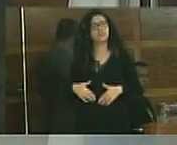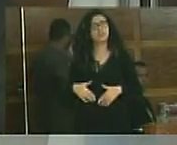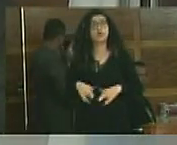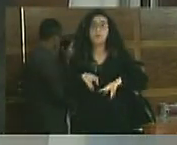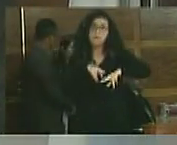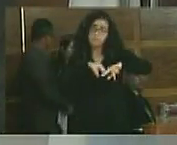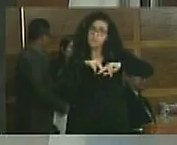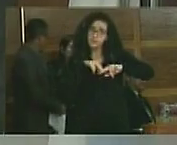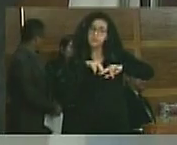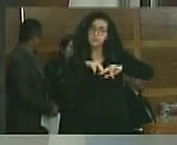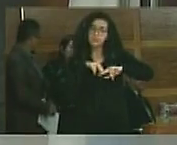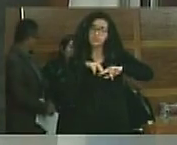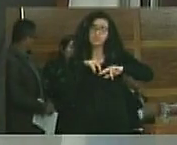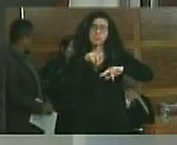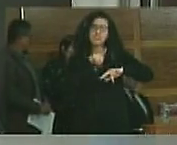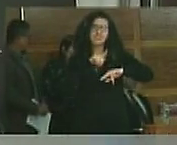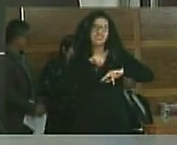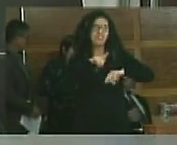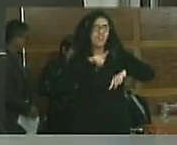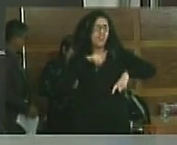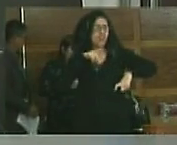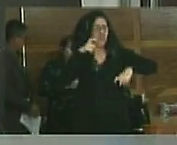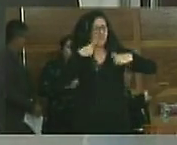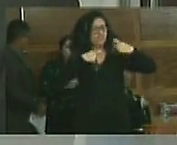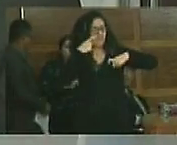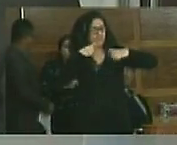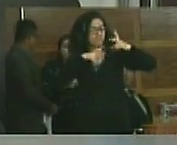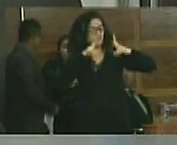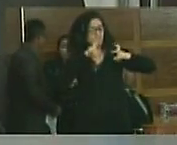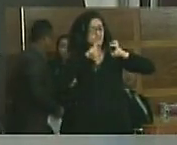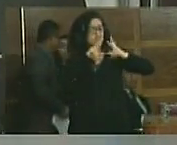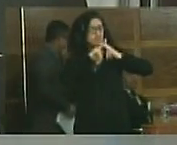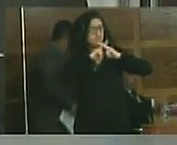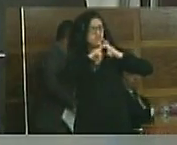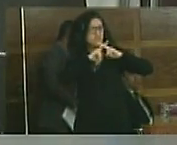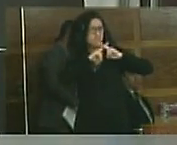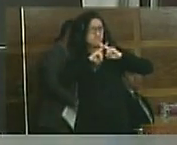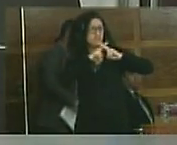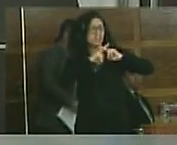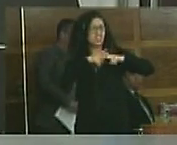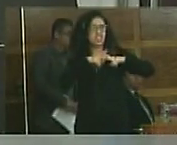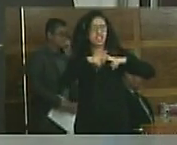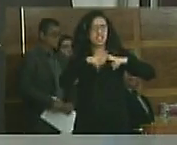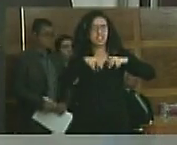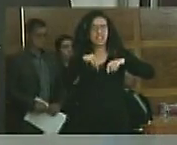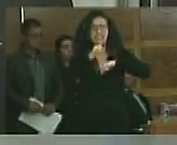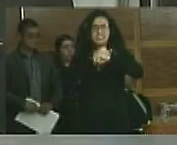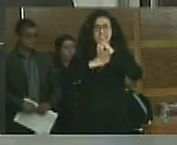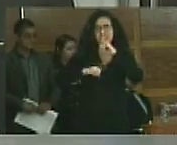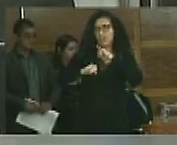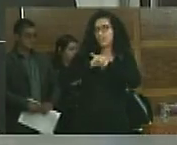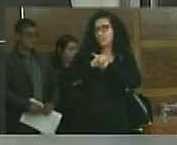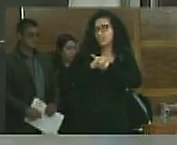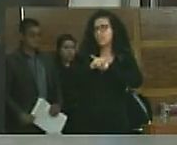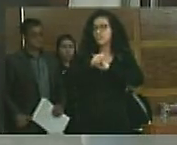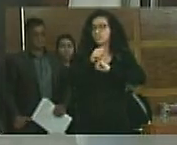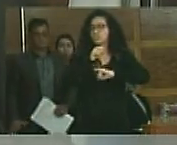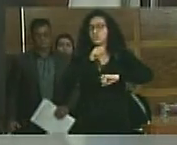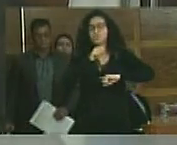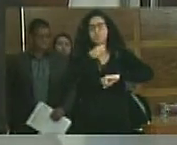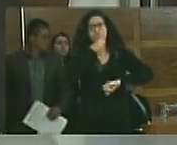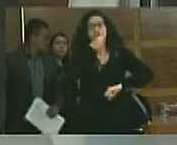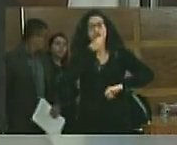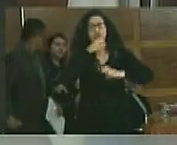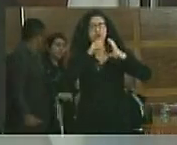é por isso que tem uma briga na rede social, tem uma briga da Globo podendo, tentando de todo jeito denegrir